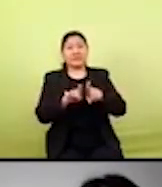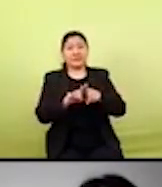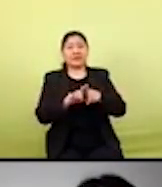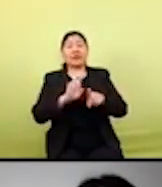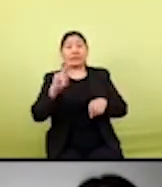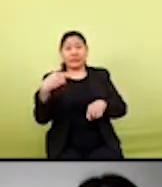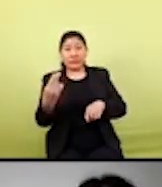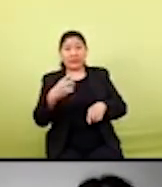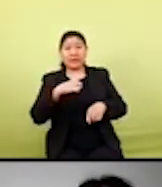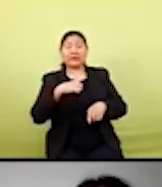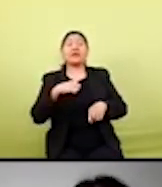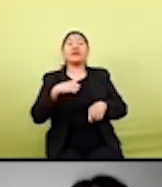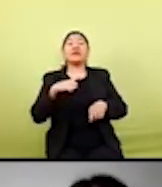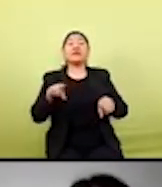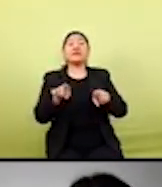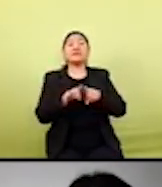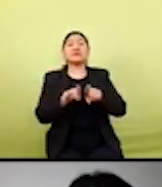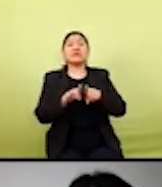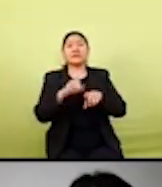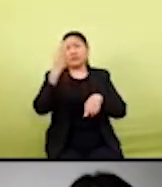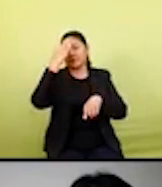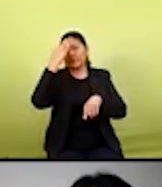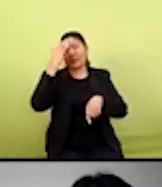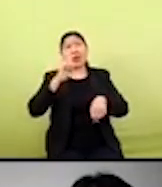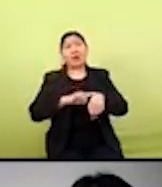proveitosa, né, esse momentinho, essa 1 hora aí bem proveitosa.